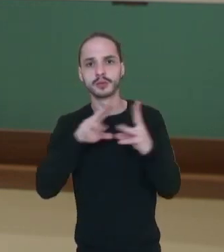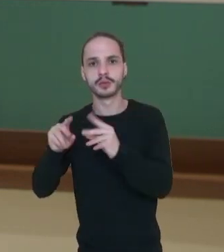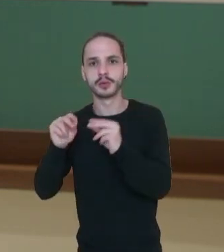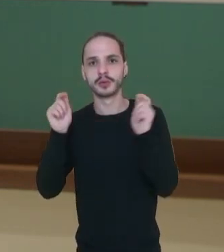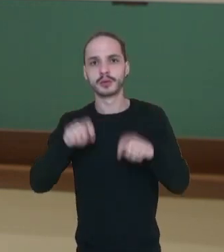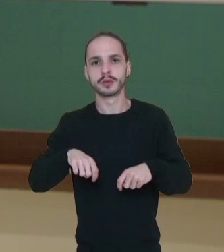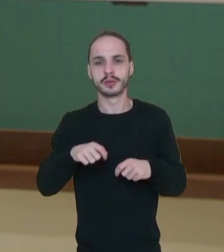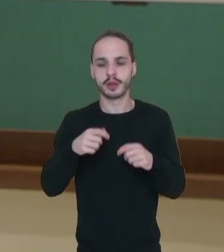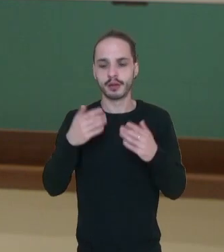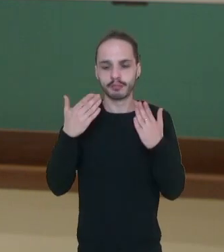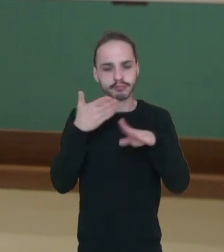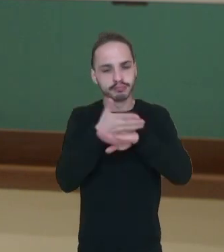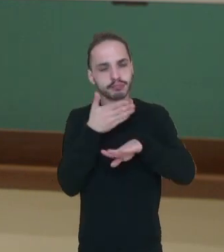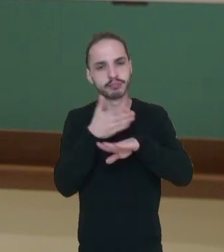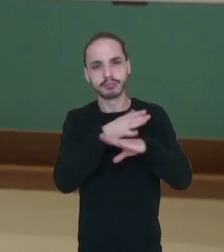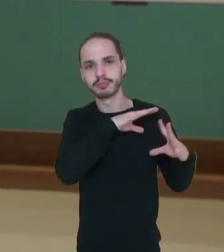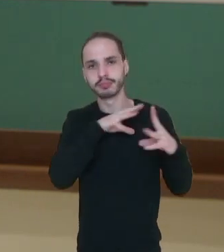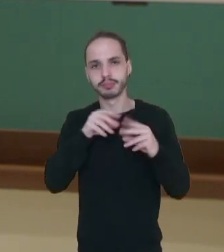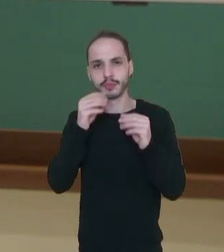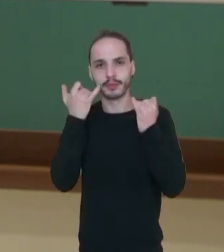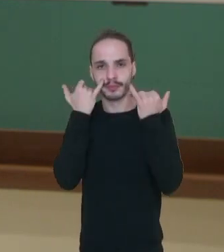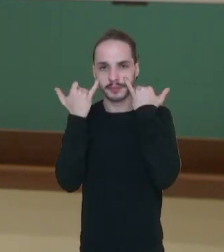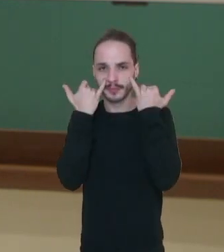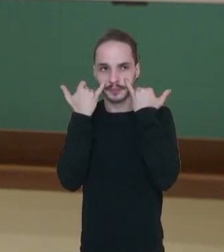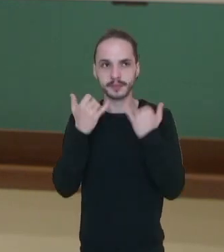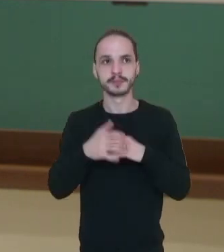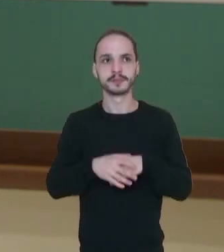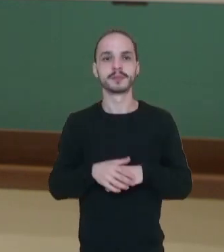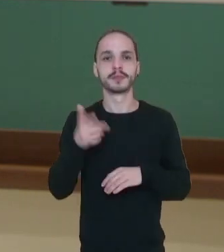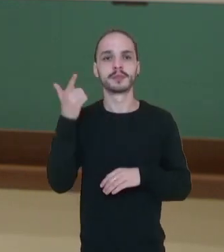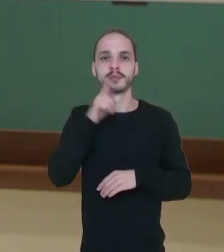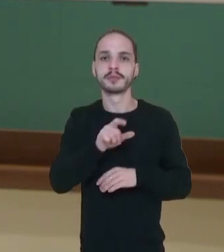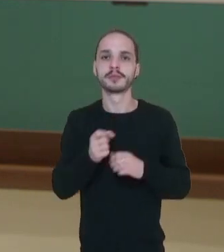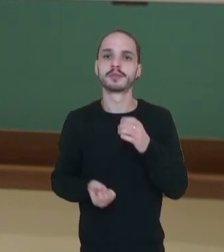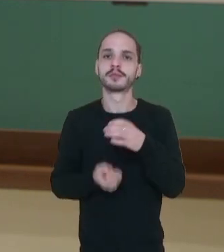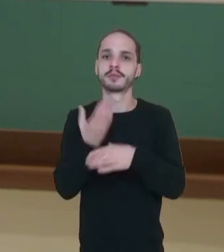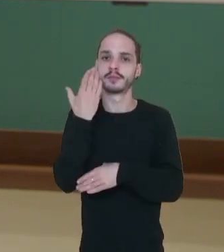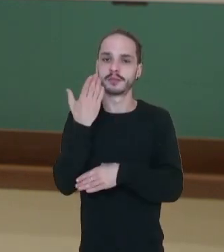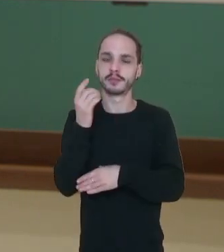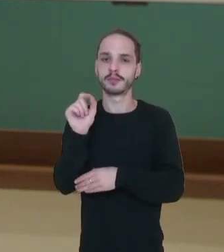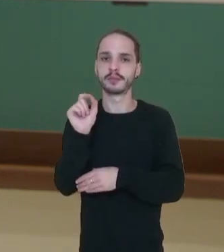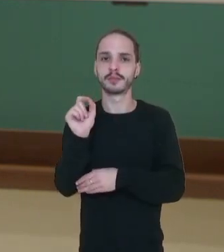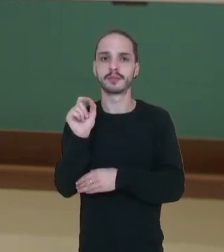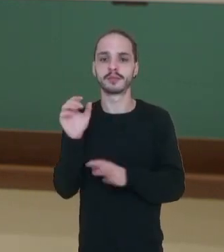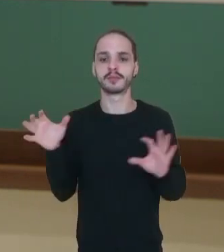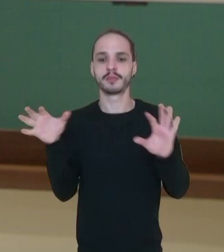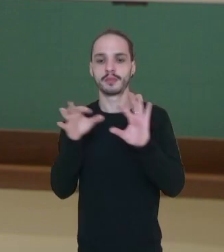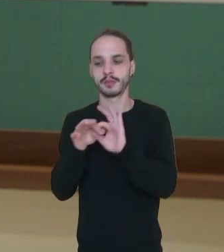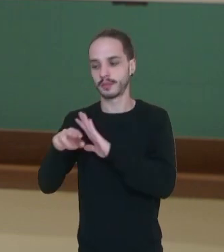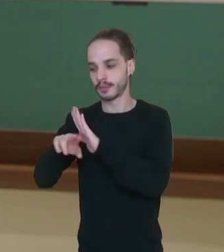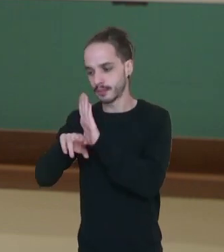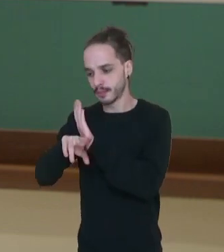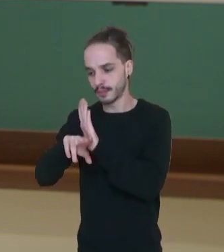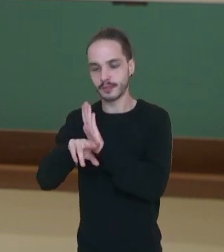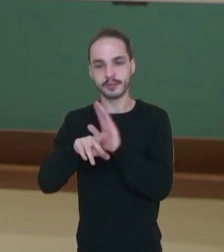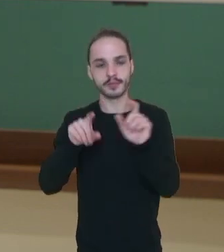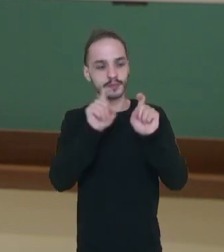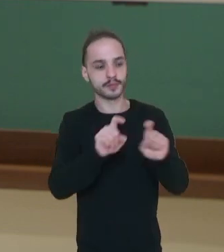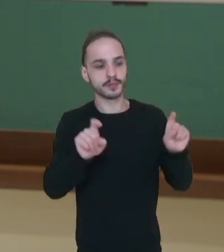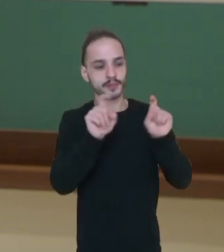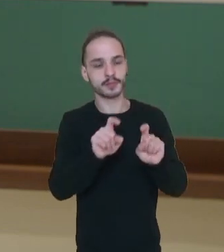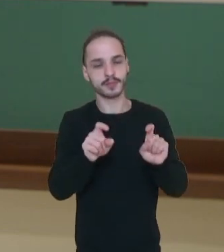ter acesso a todas essas informações. Então, se criou unindo a biologia com a informática, criou-se